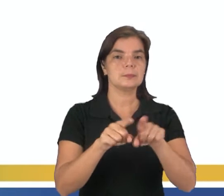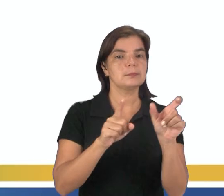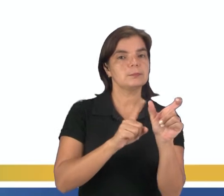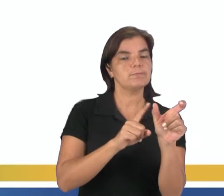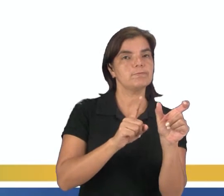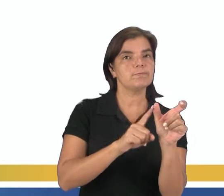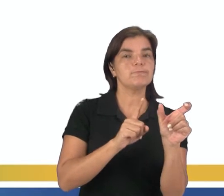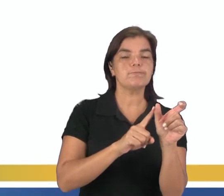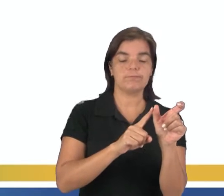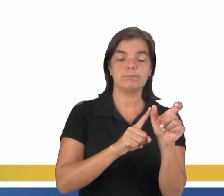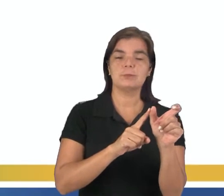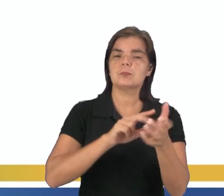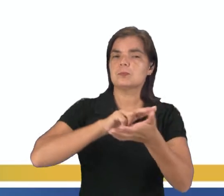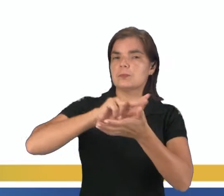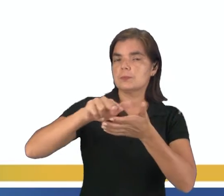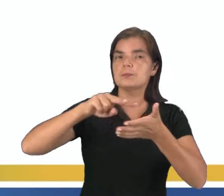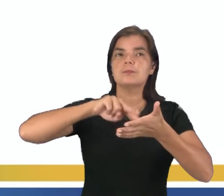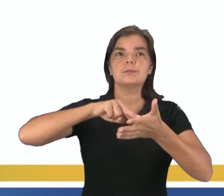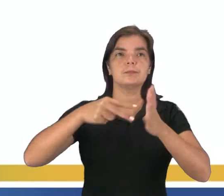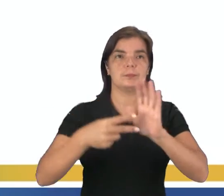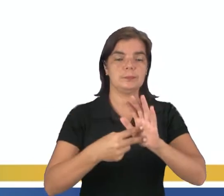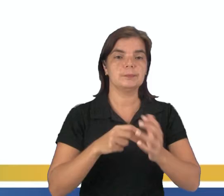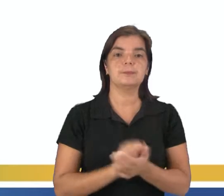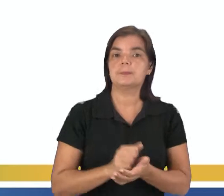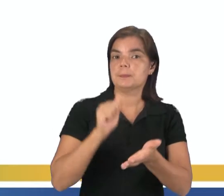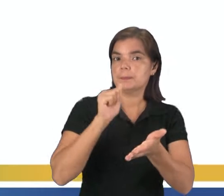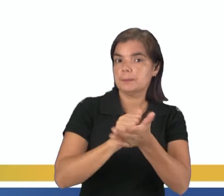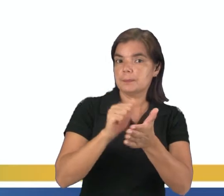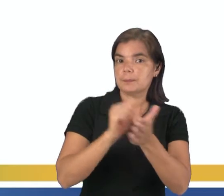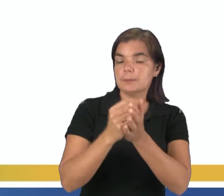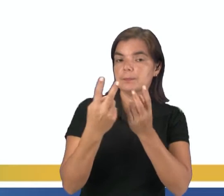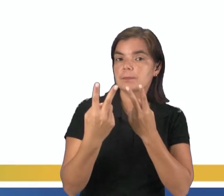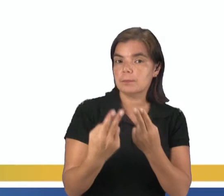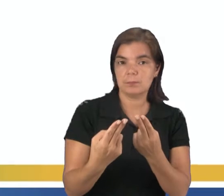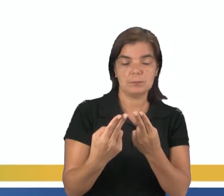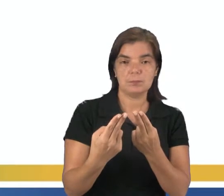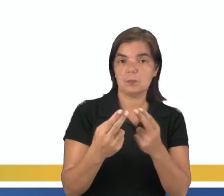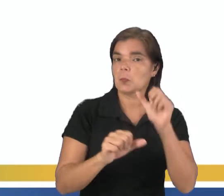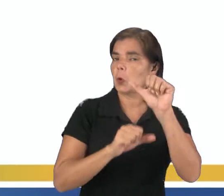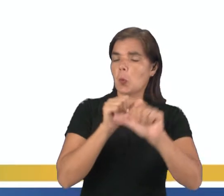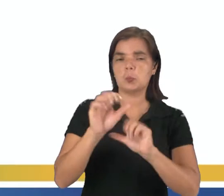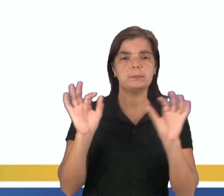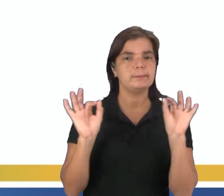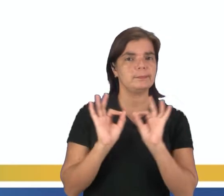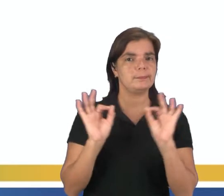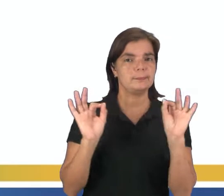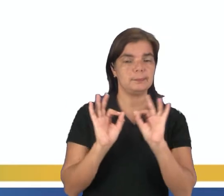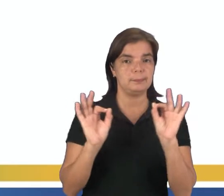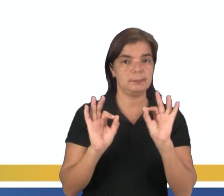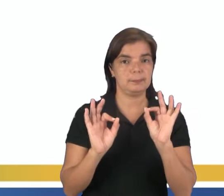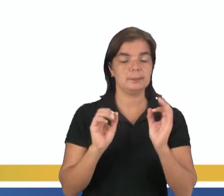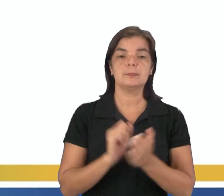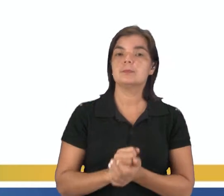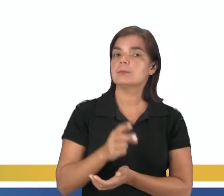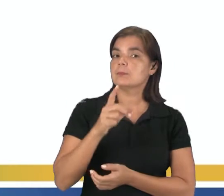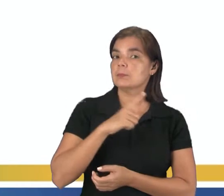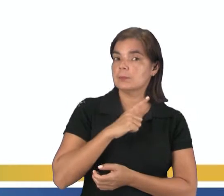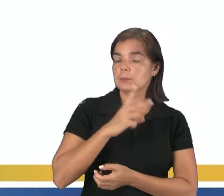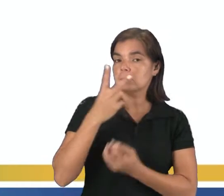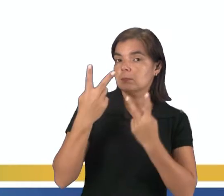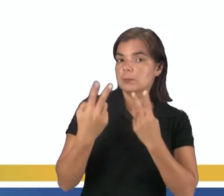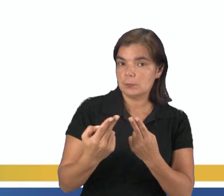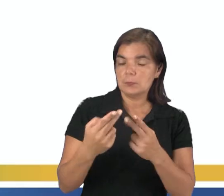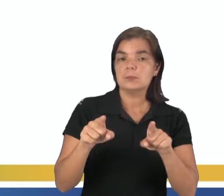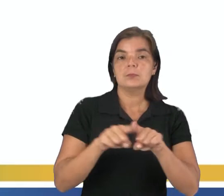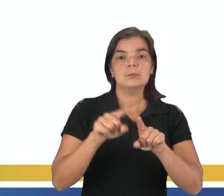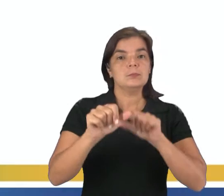Características das palavras polissêmicas. Se escrevem igual, a escrita não vai mudar, né? Elas vão ter a mesma escrita,